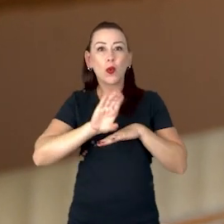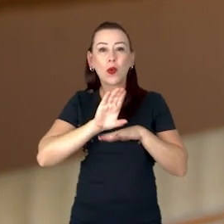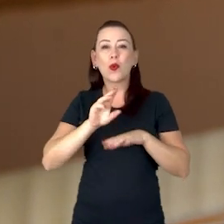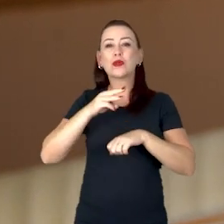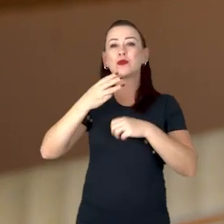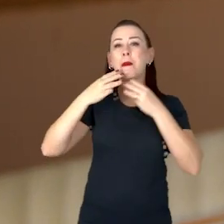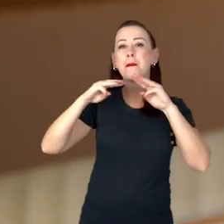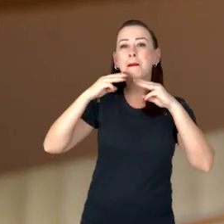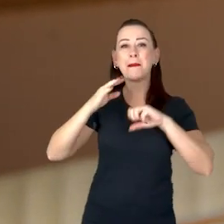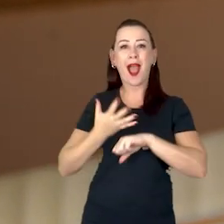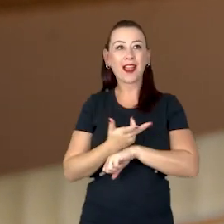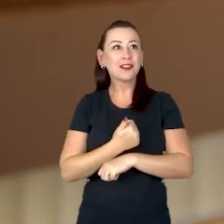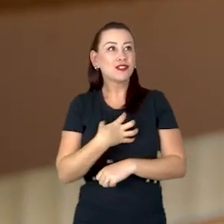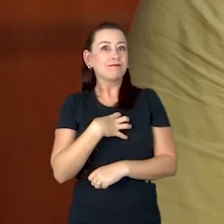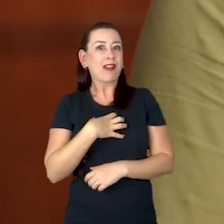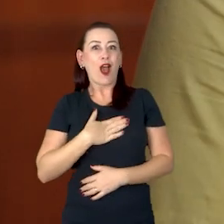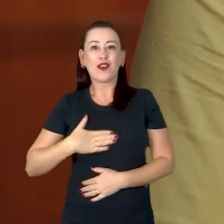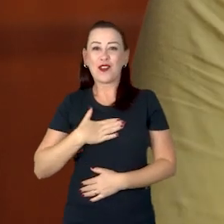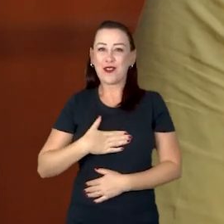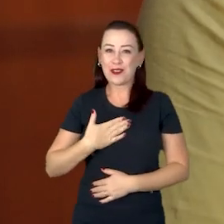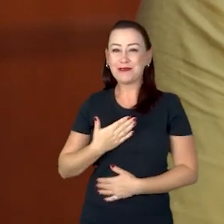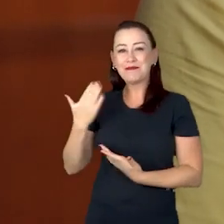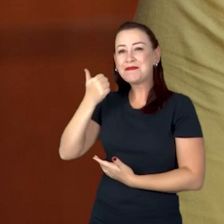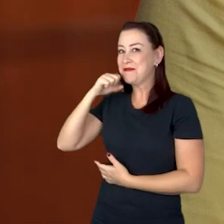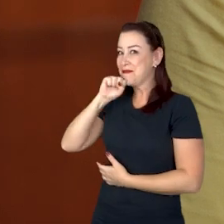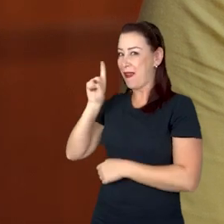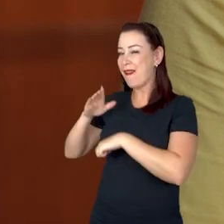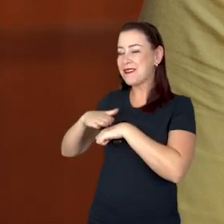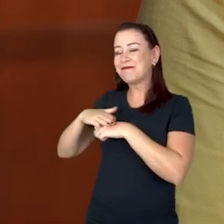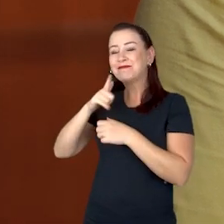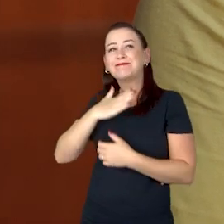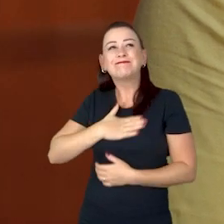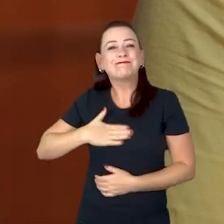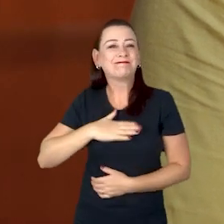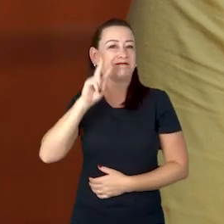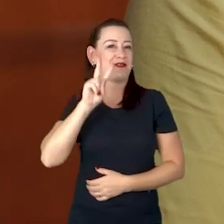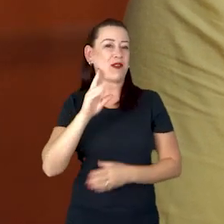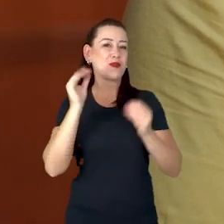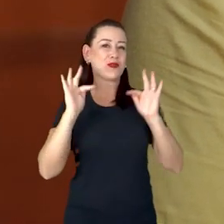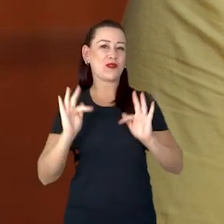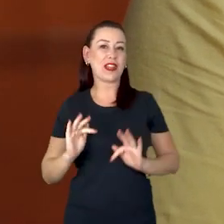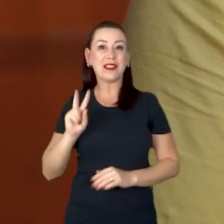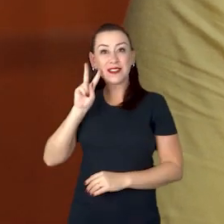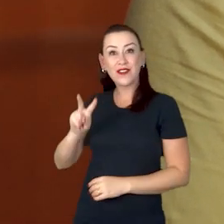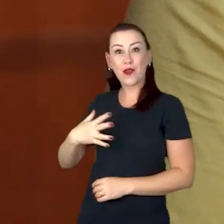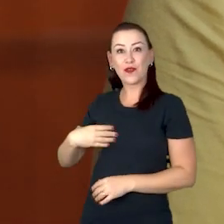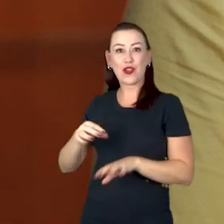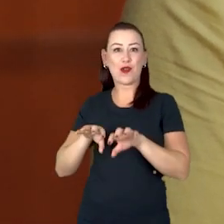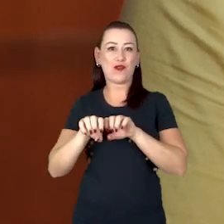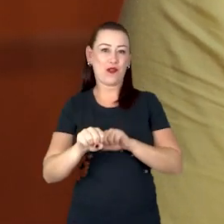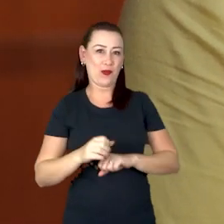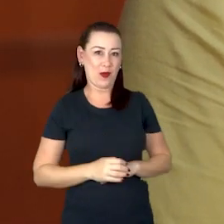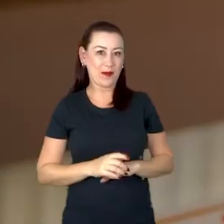identificar tanto com o marketing quanto eu me identifiquei. Eu não tenho palavras para descrever a minha alegria ao ver o Augusto se formando